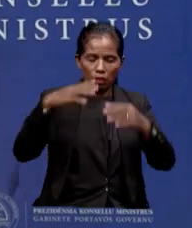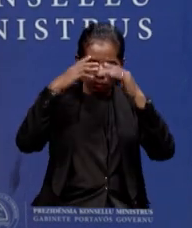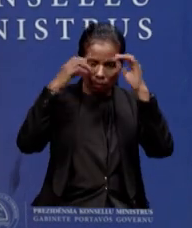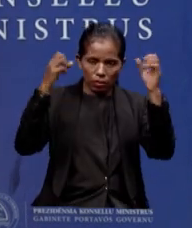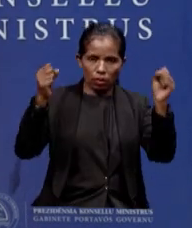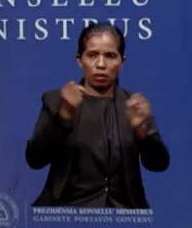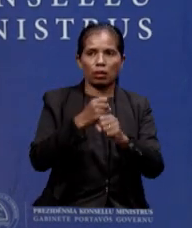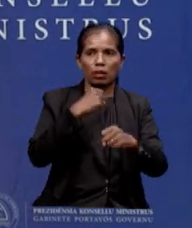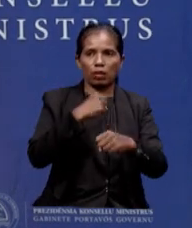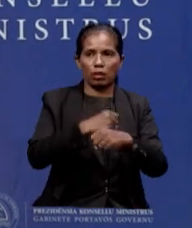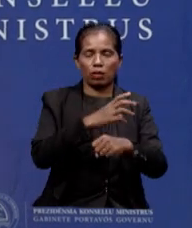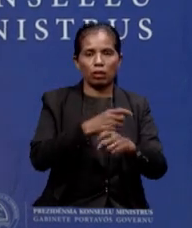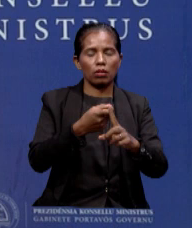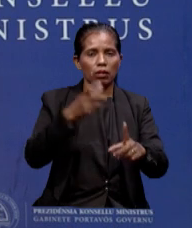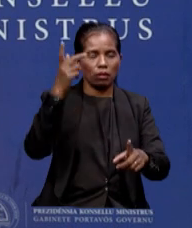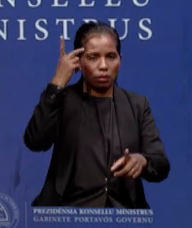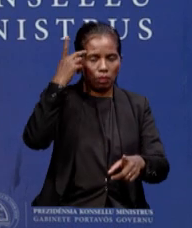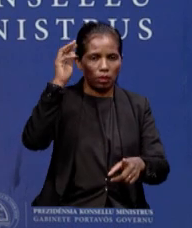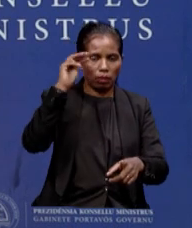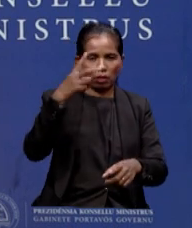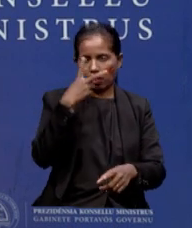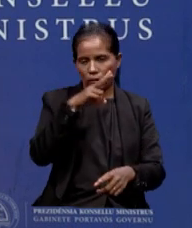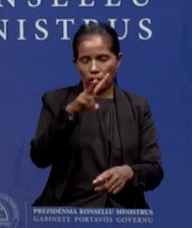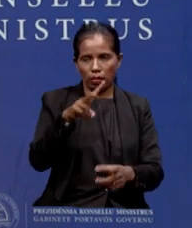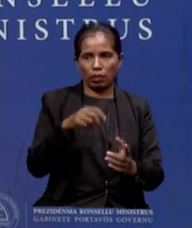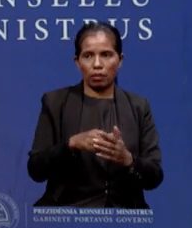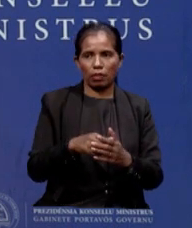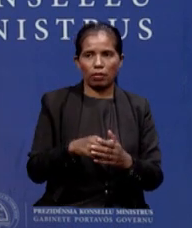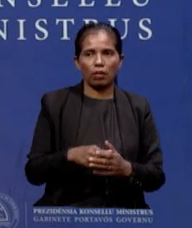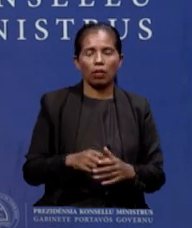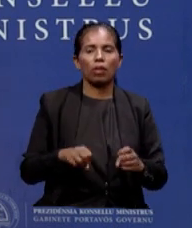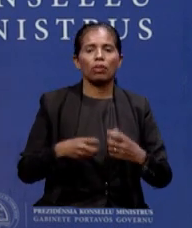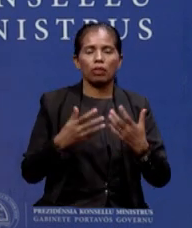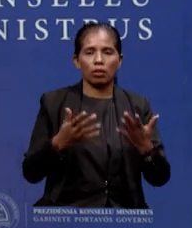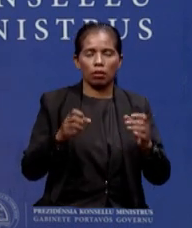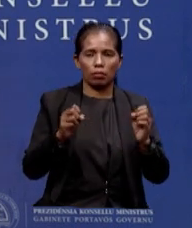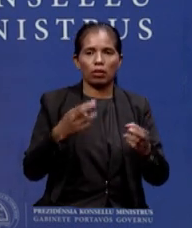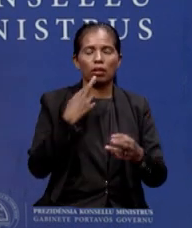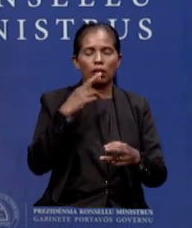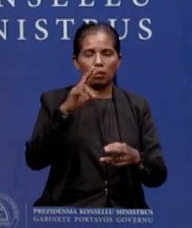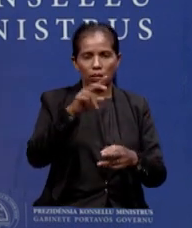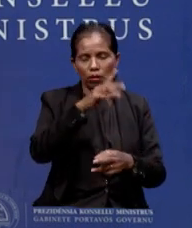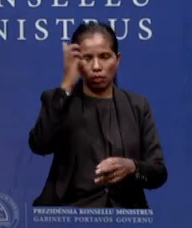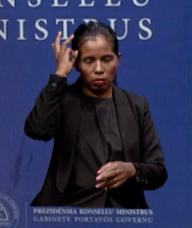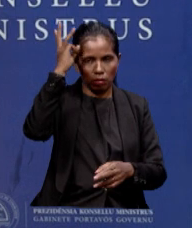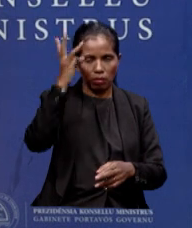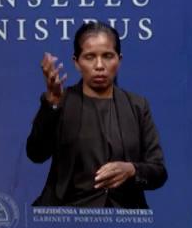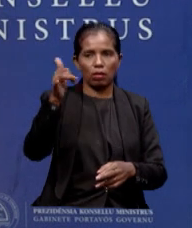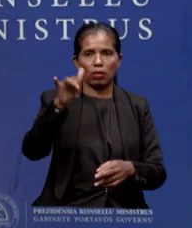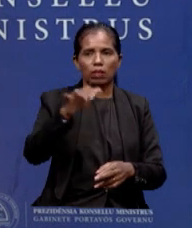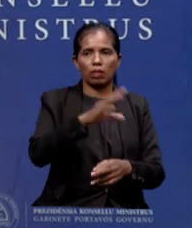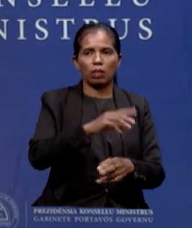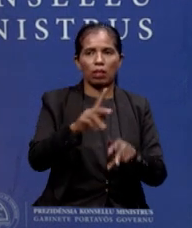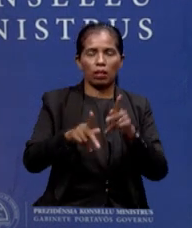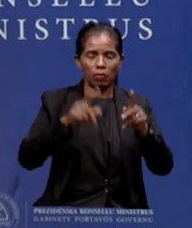República, halo, o seu Primeiro-Ministro, a Tuharé, Liliu, o insato, ele responde para as preocupações. Se era nebema que a